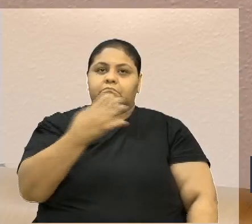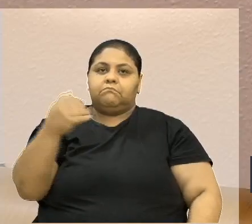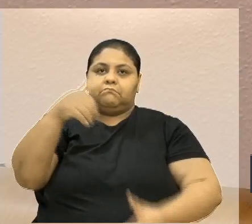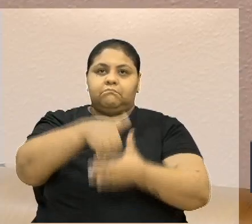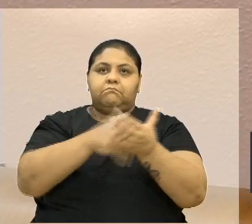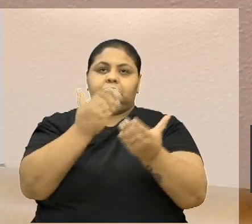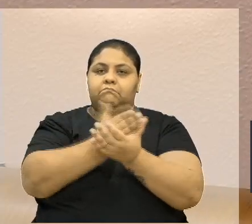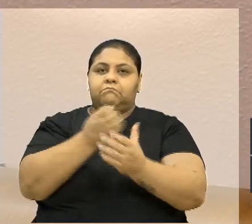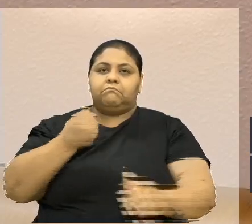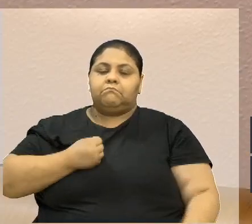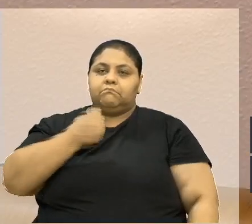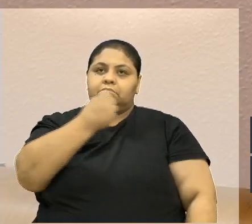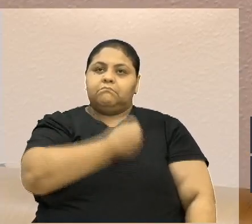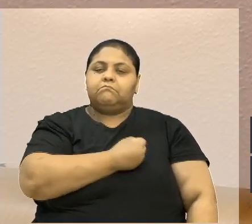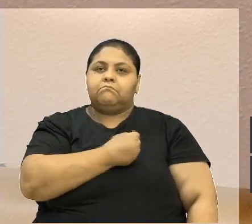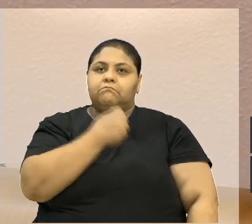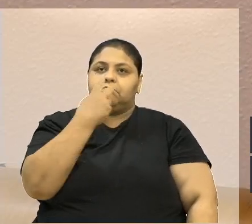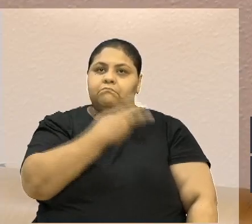no processo número